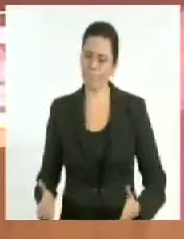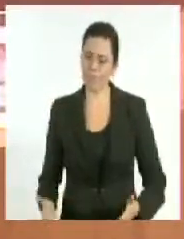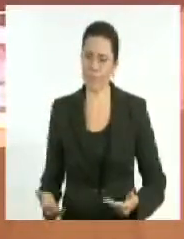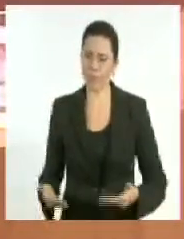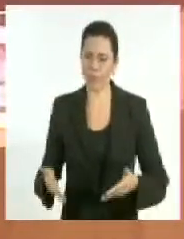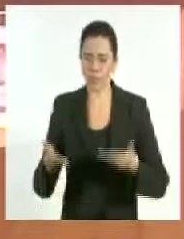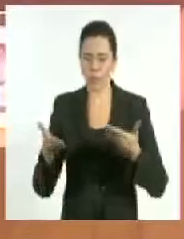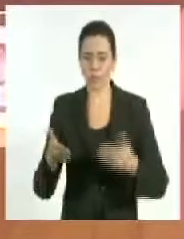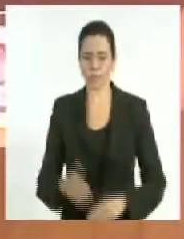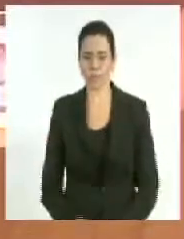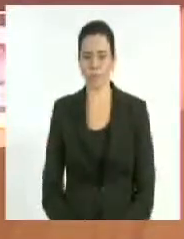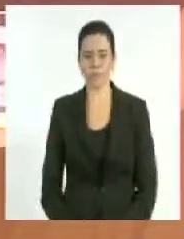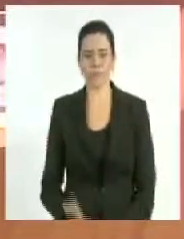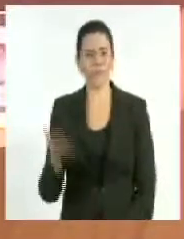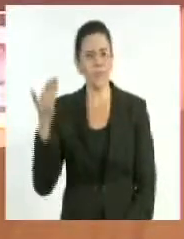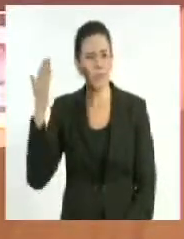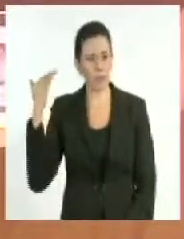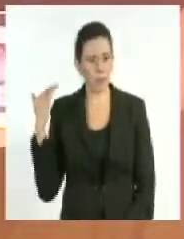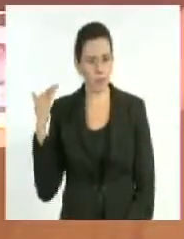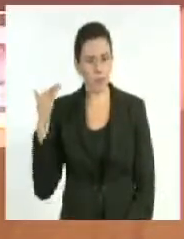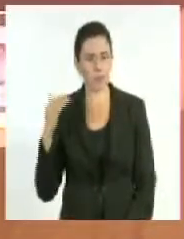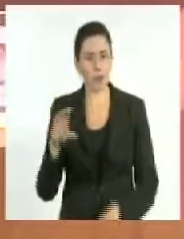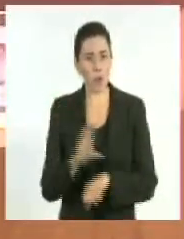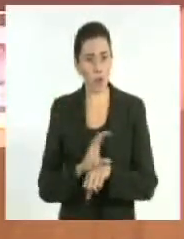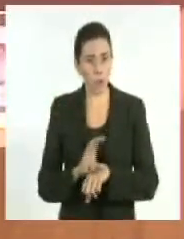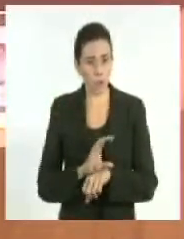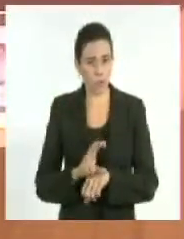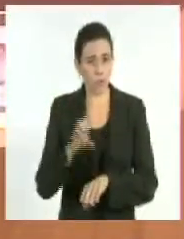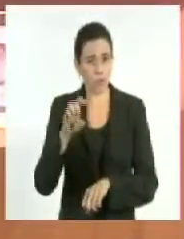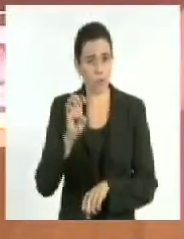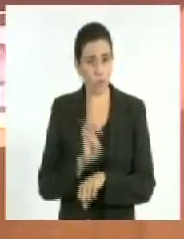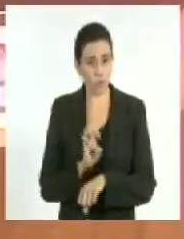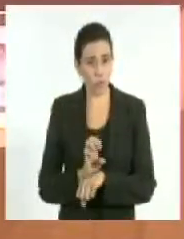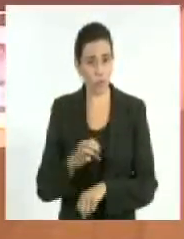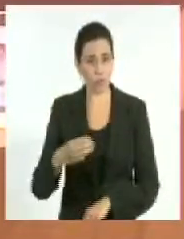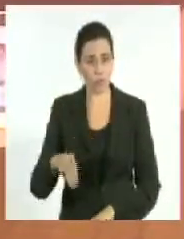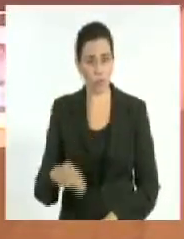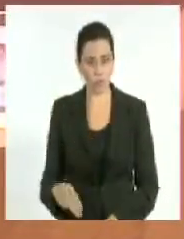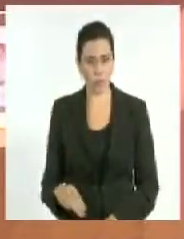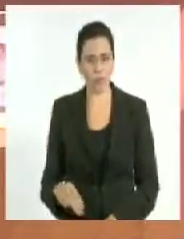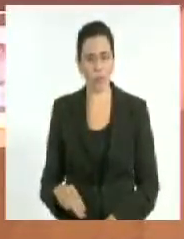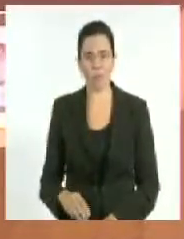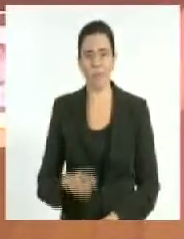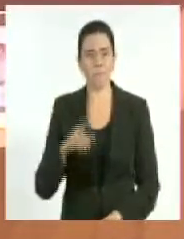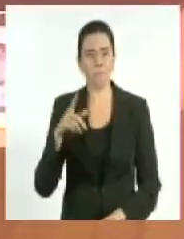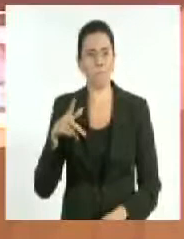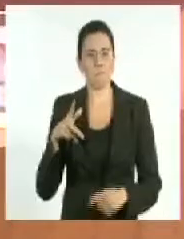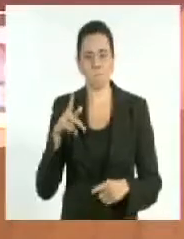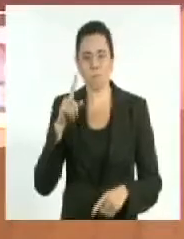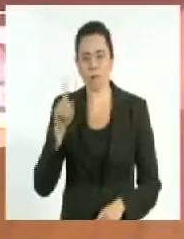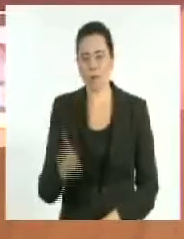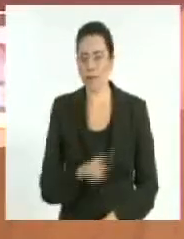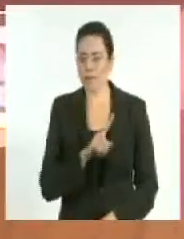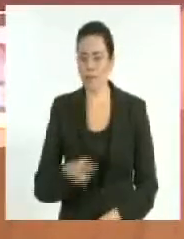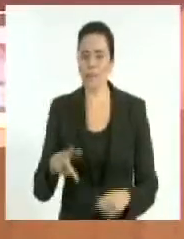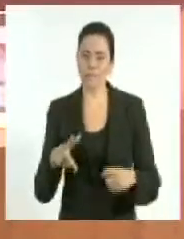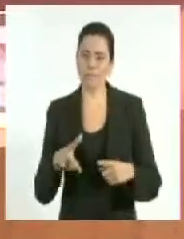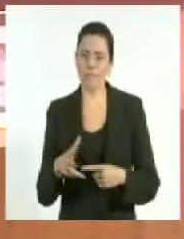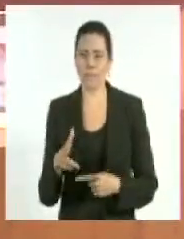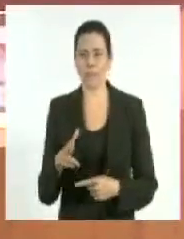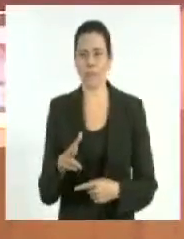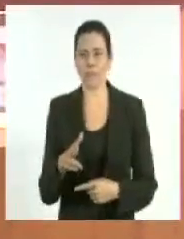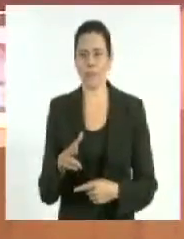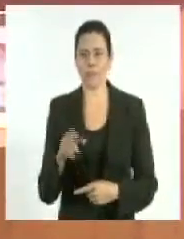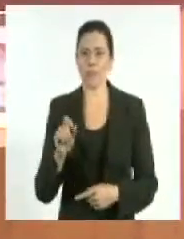Anteriormente, a Constituição Estadual vedava iniciativa parlamentar para várias atividades. Isso era podar o poder legislativo.